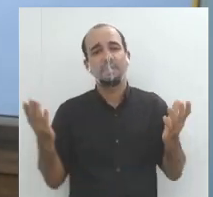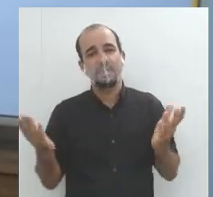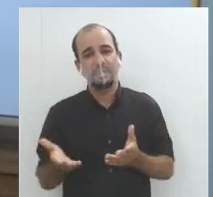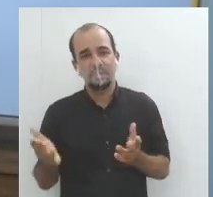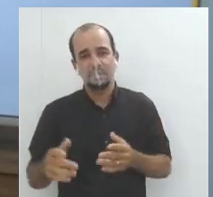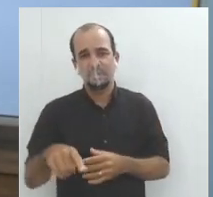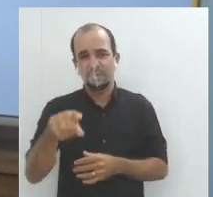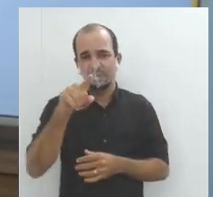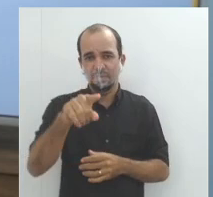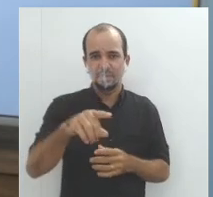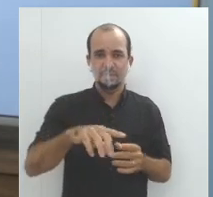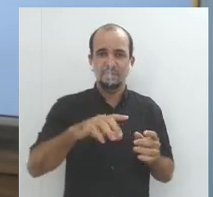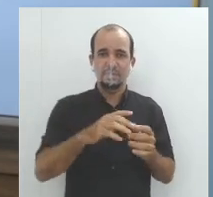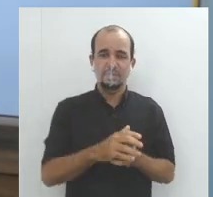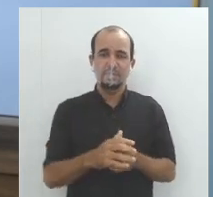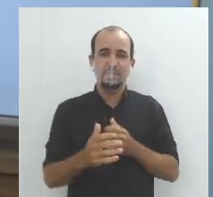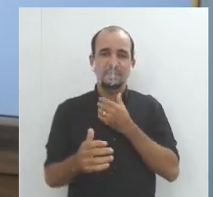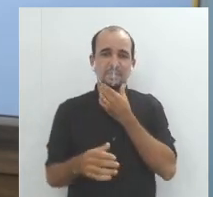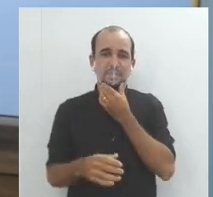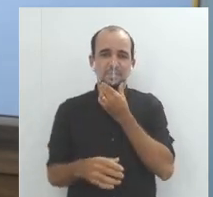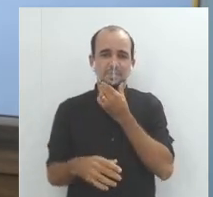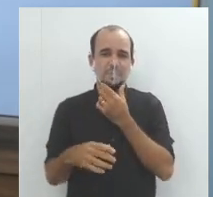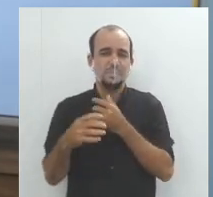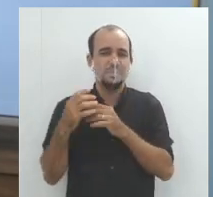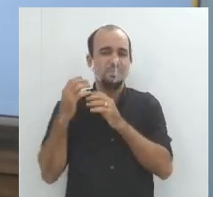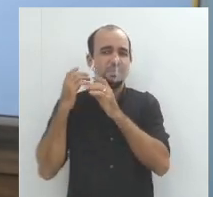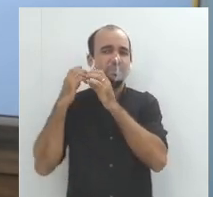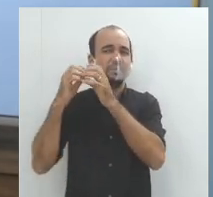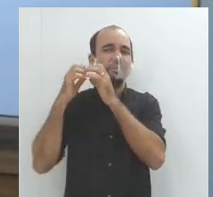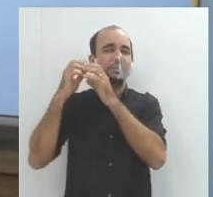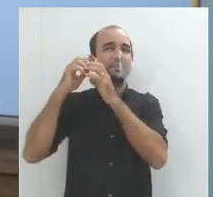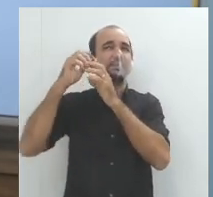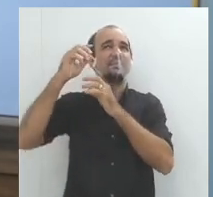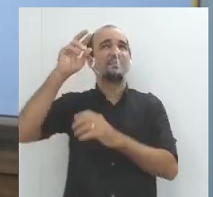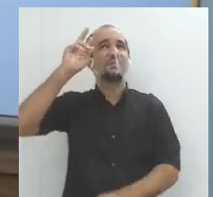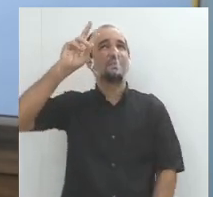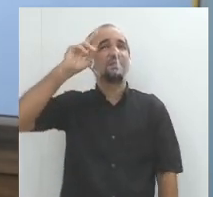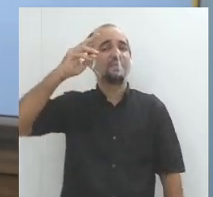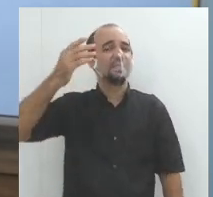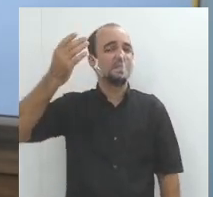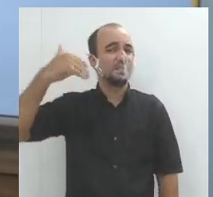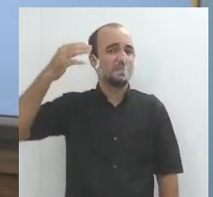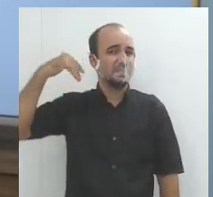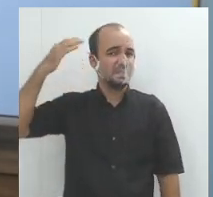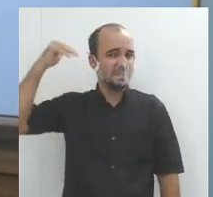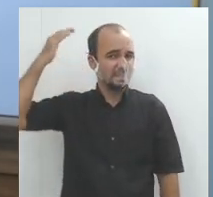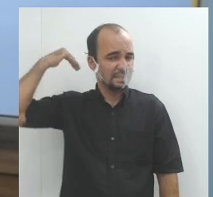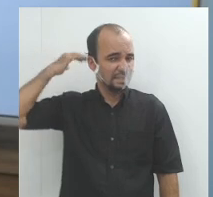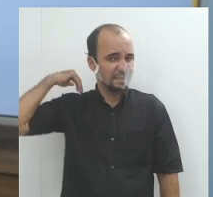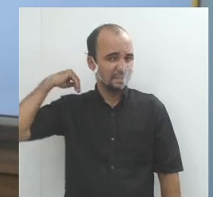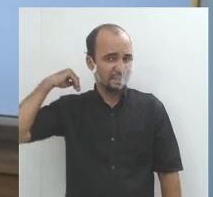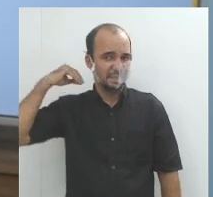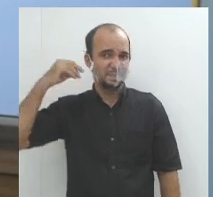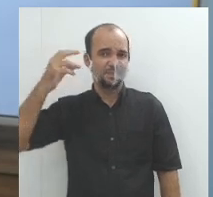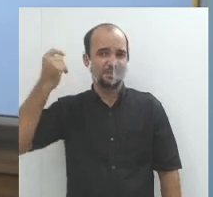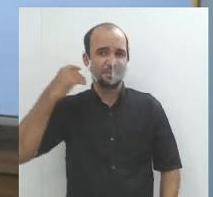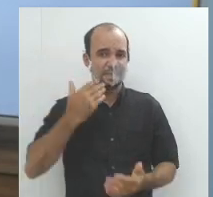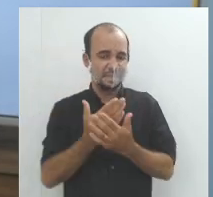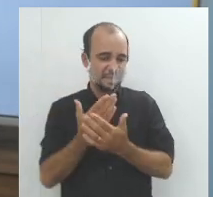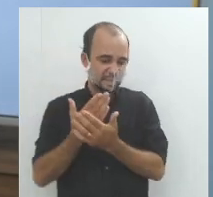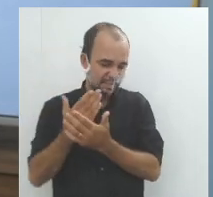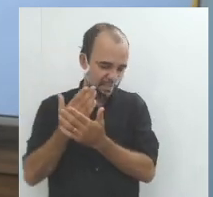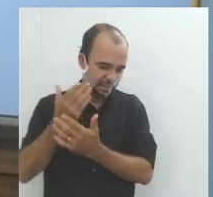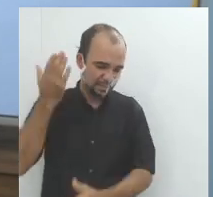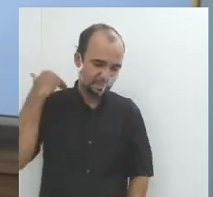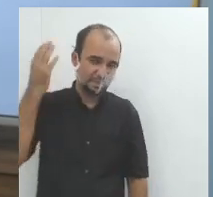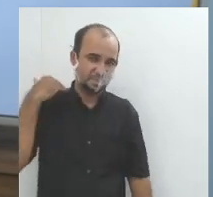pouquinho, force um pouquinho a memória e se lembre das orações. Vou dar um exemplo aqui bem claro, porque